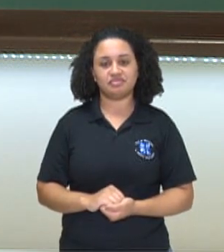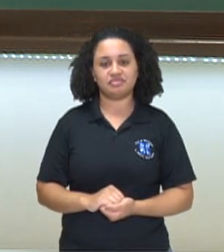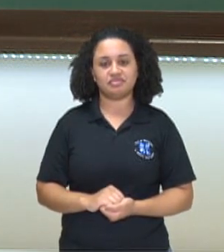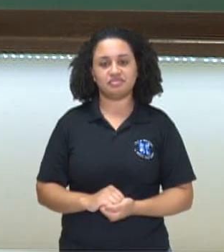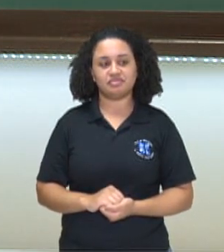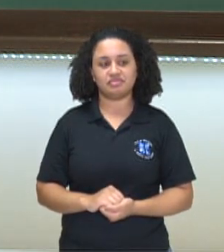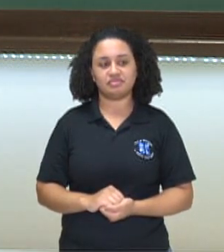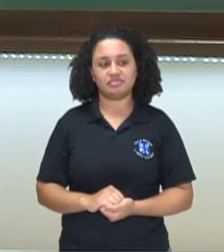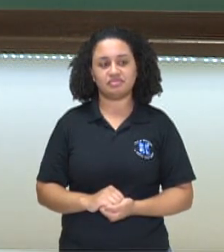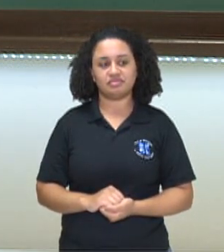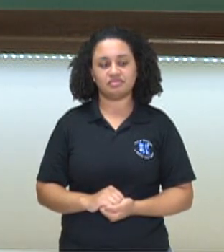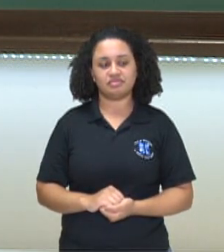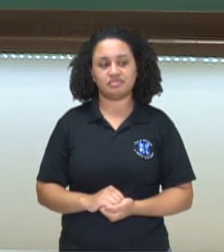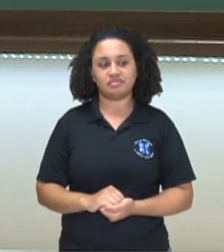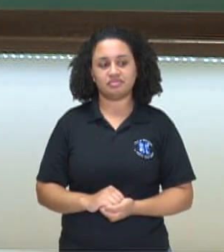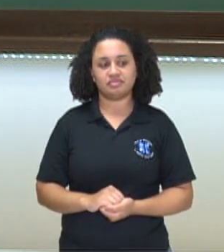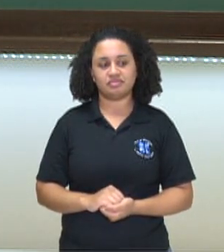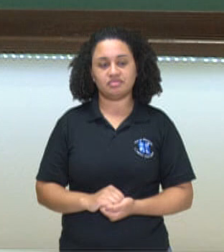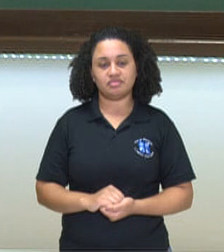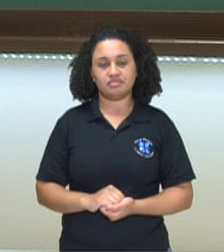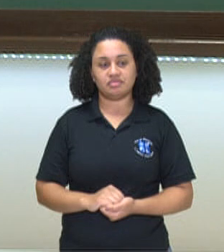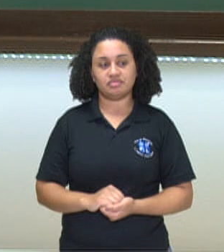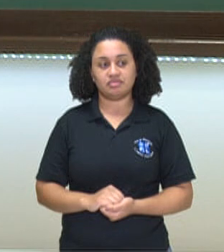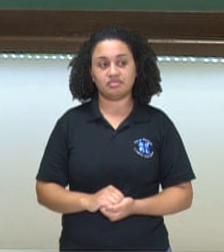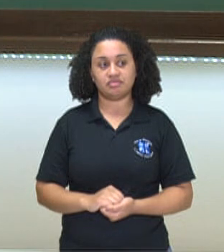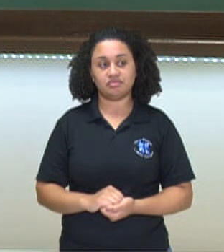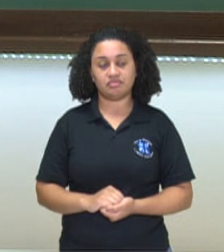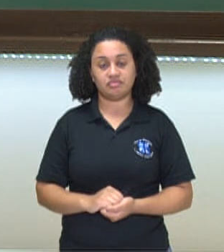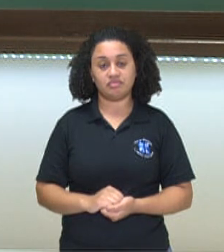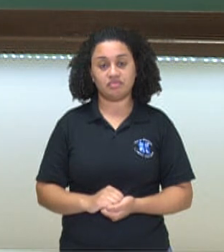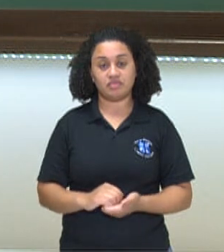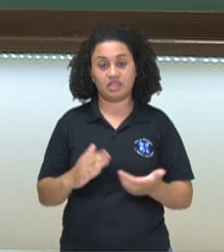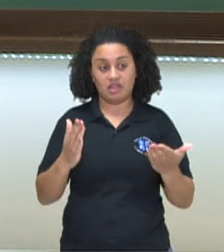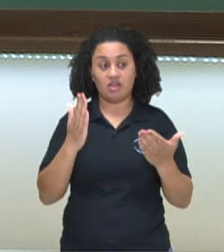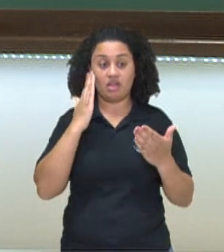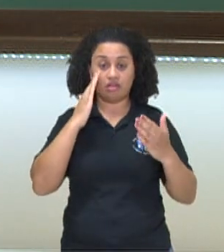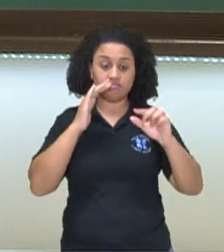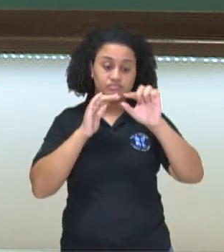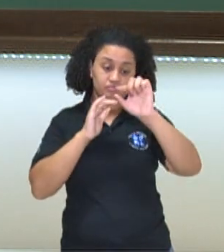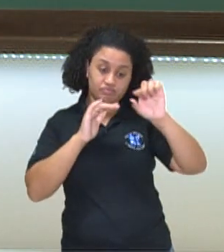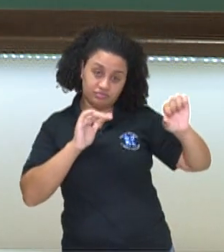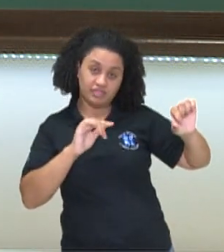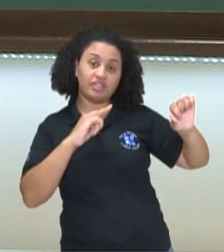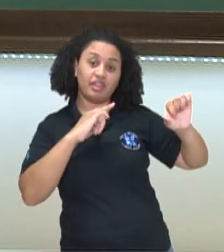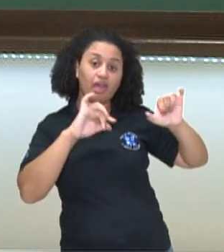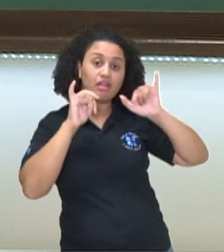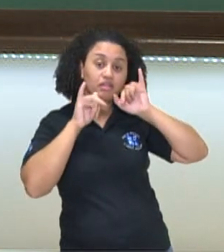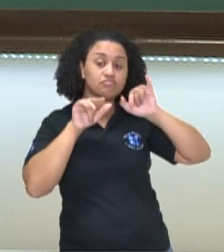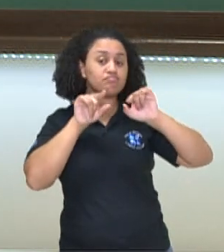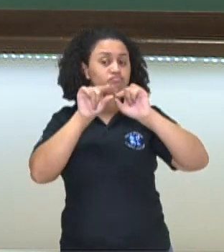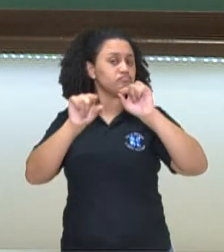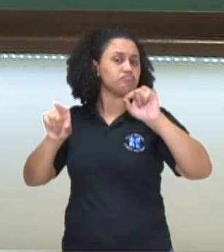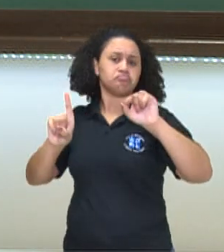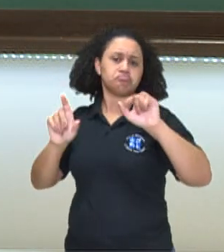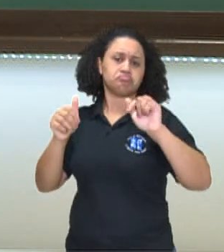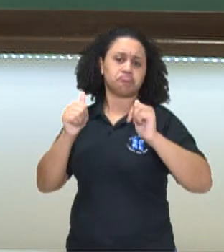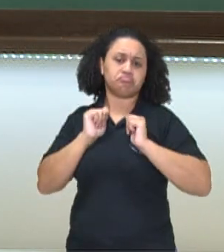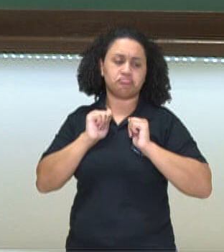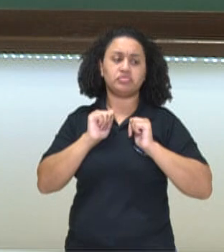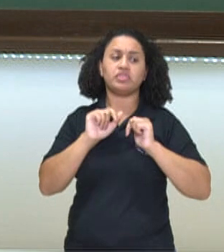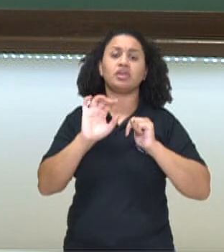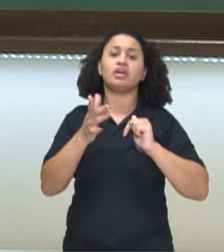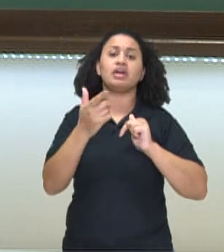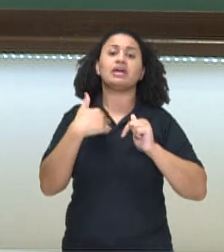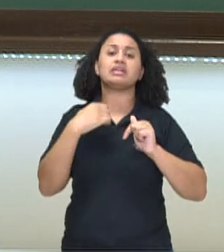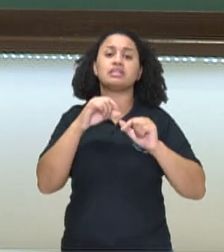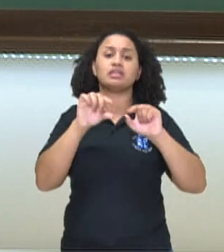tirar o papel daqui. Prontinho. E agora eu sei que essa parte aqui está eletrizada, essa parte aqui não. O que acontece então se